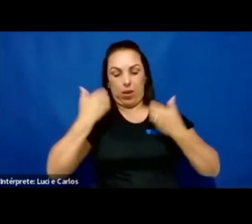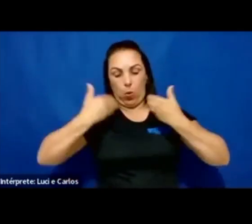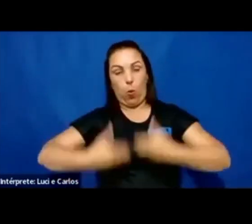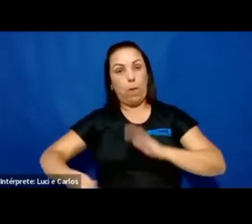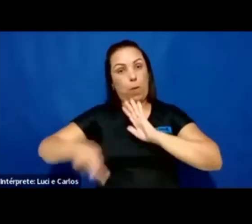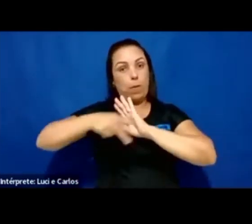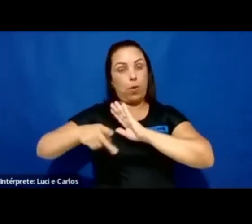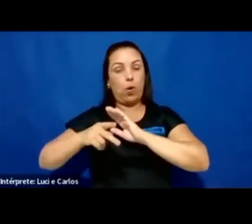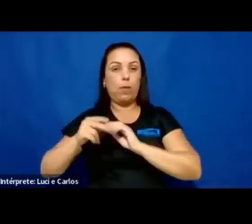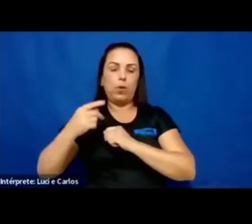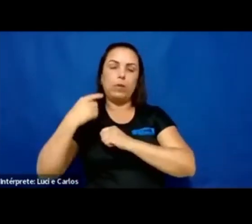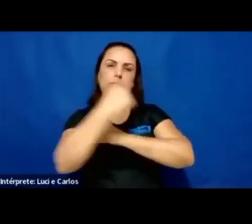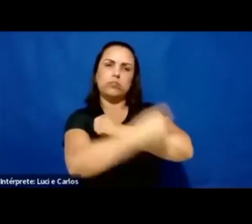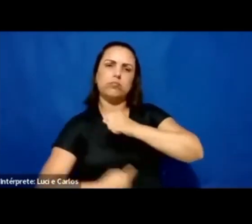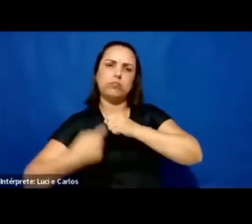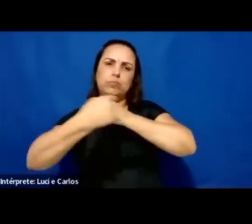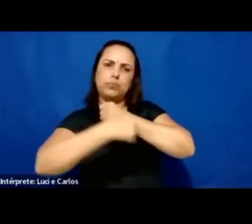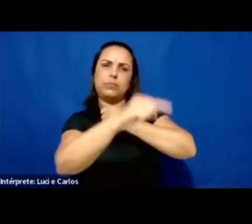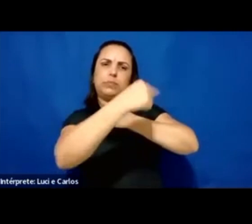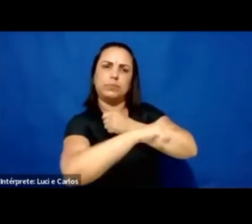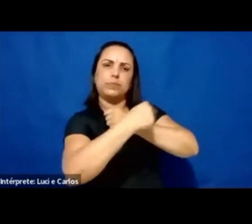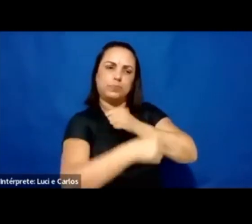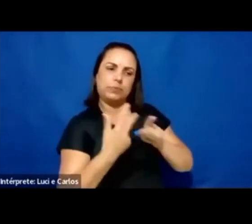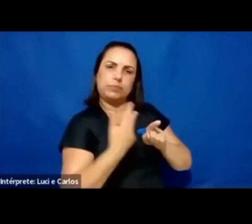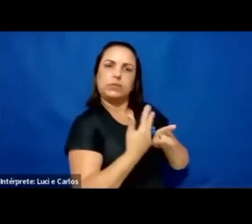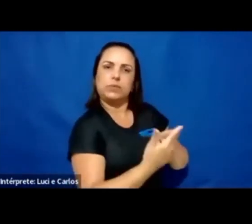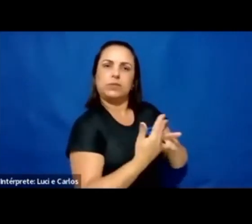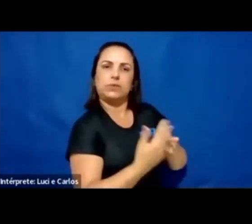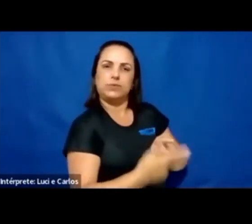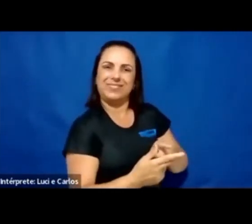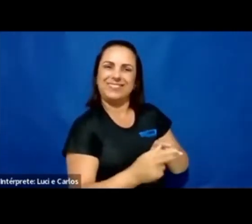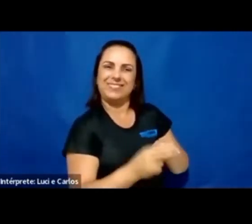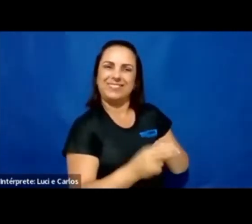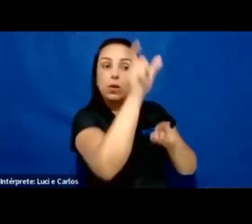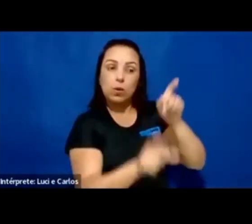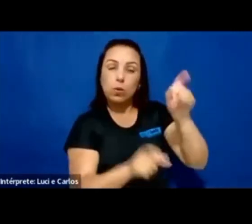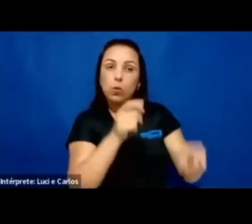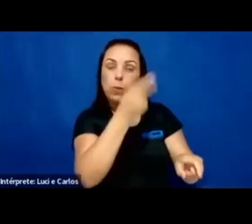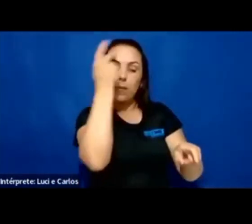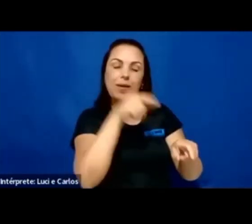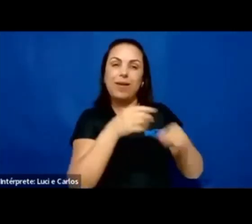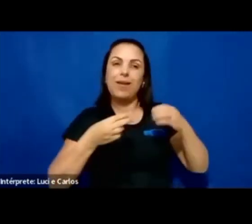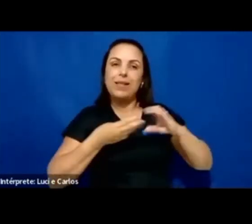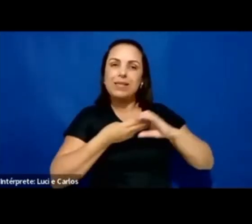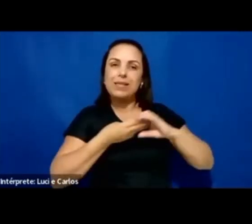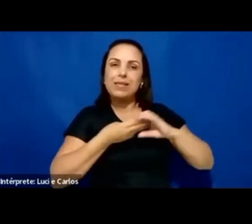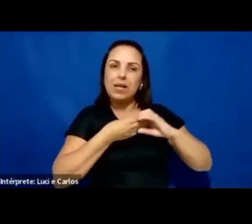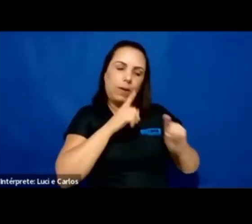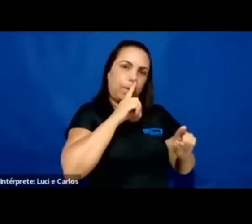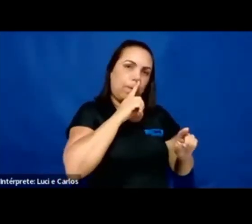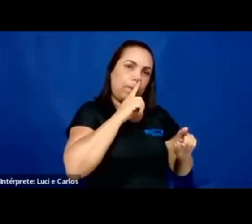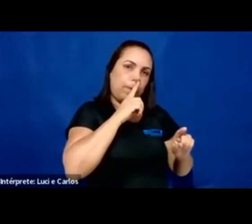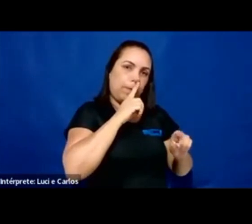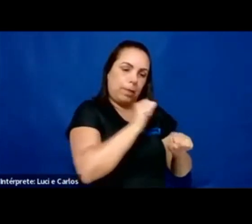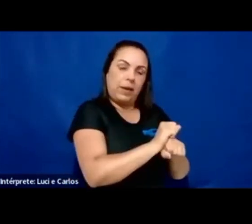Quando você consome uma água de qualidade, por exemplo, quando você, por exemplo, uma água magnetizada, ela consegue melhorar esse meio